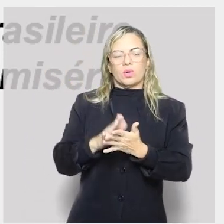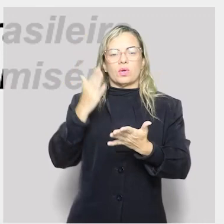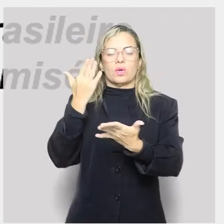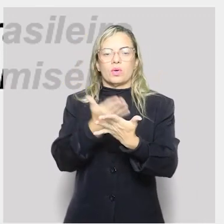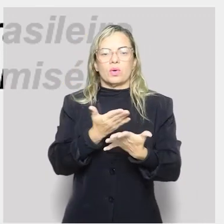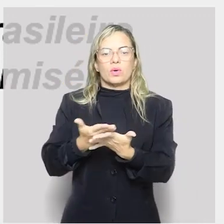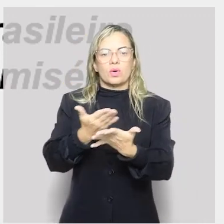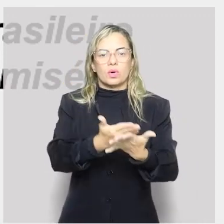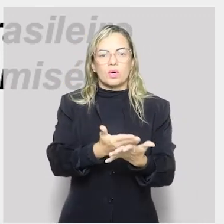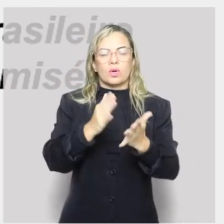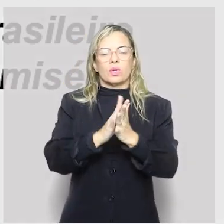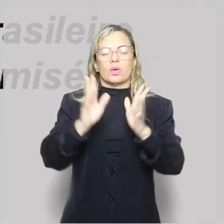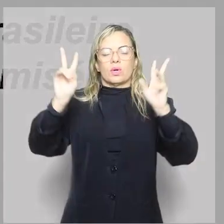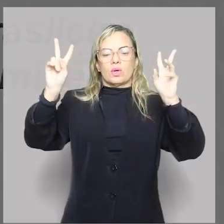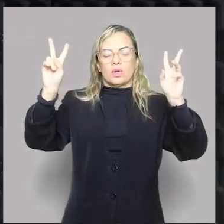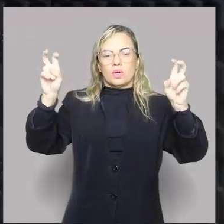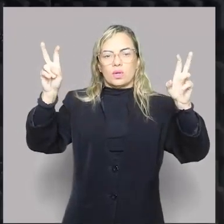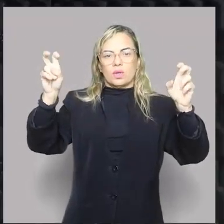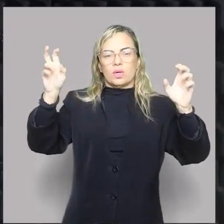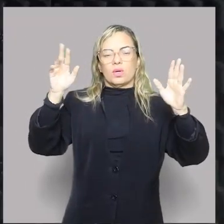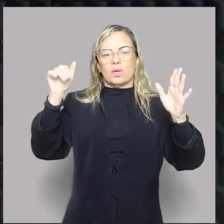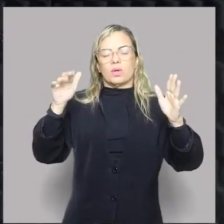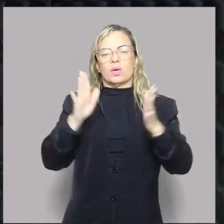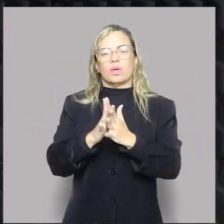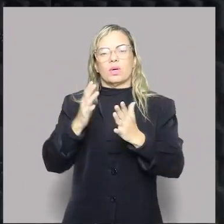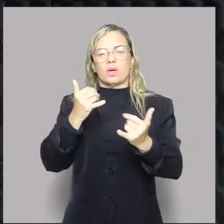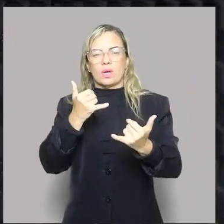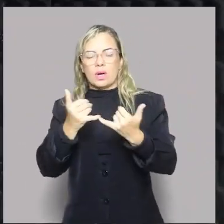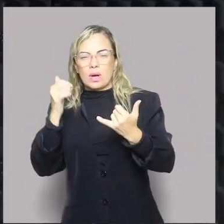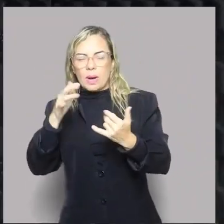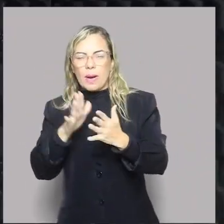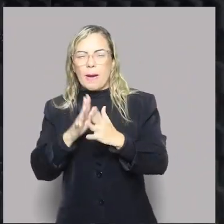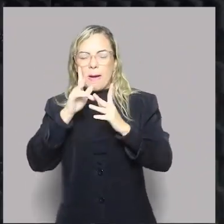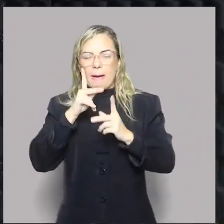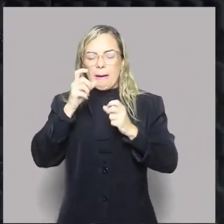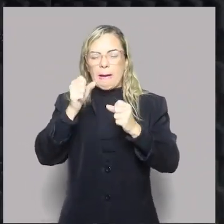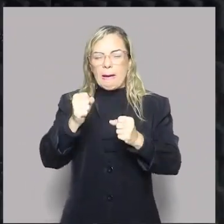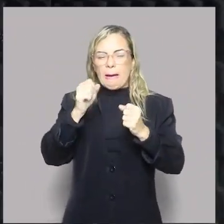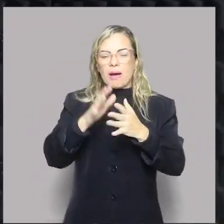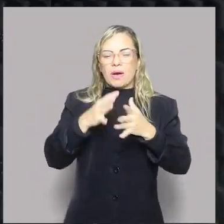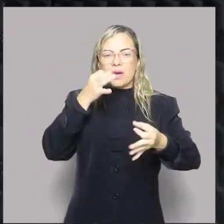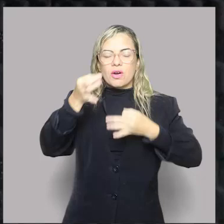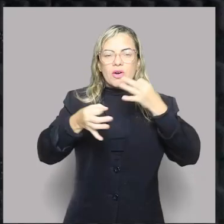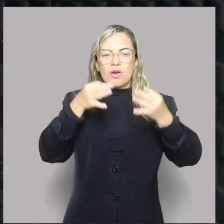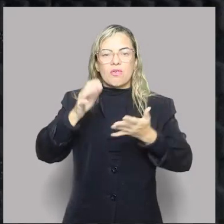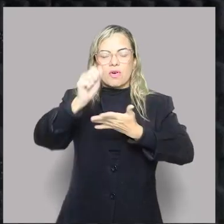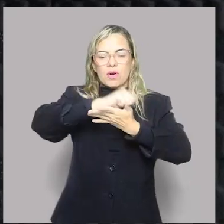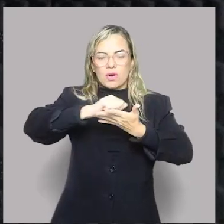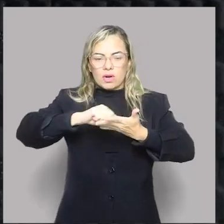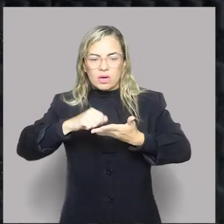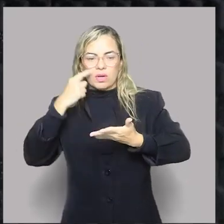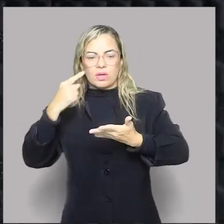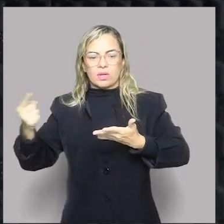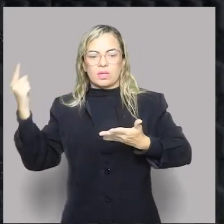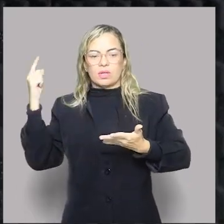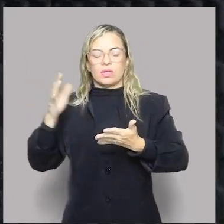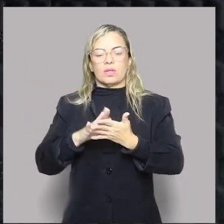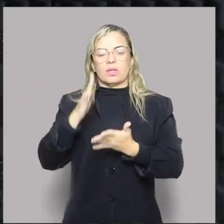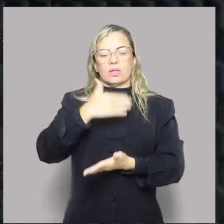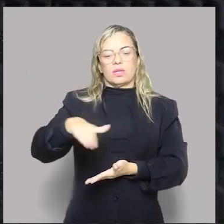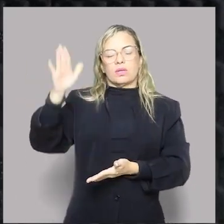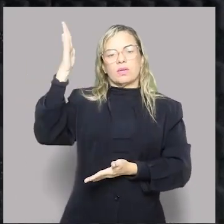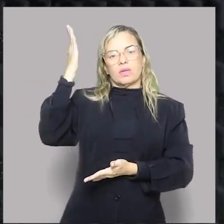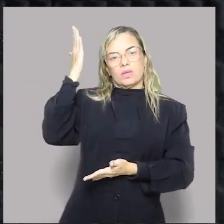básicos de telecomunicação. Então, hoje, se tudo está integrado, a maior parte das telecomunicações, né, inclusive o